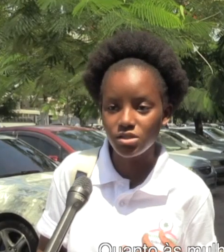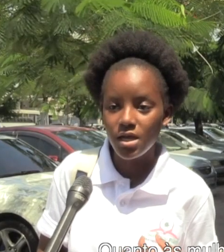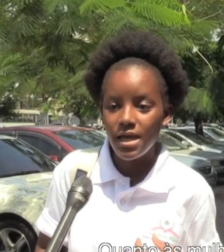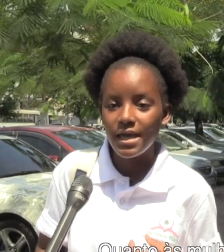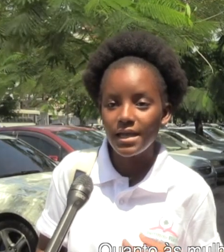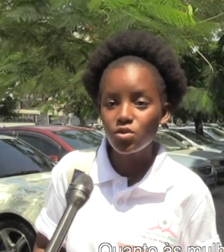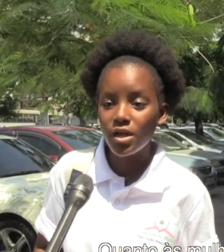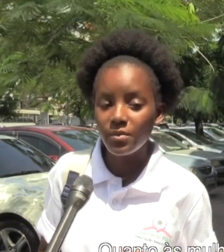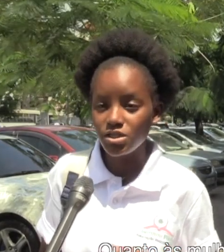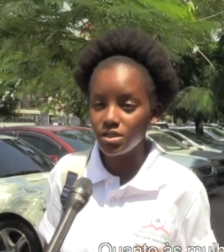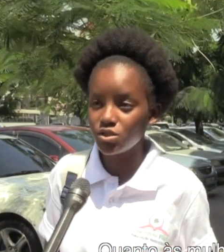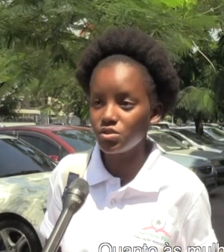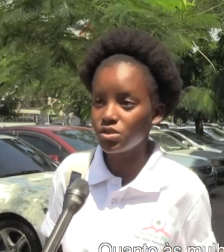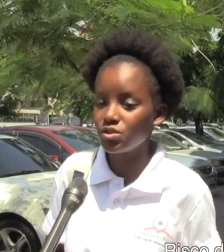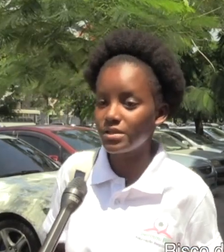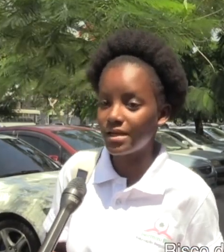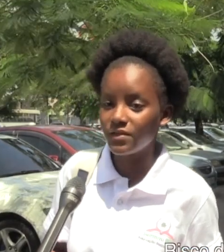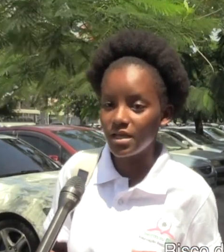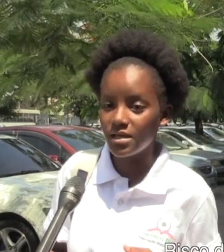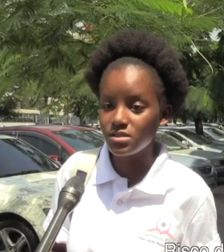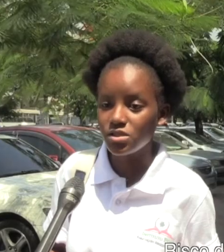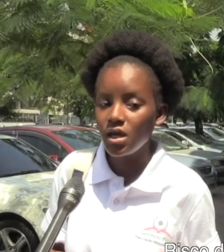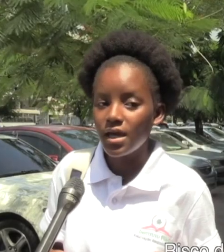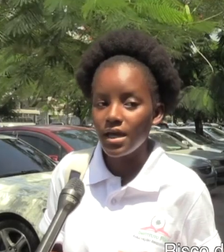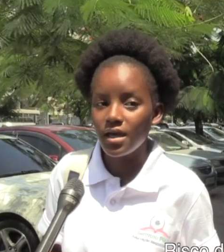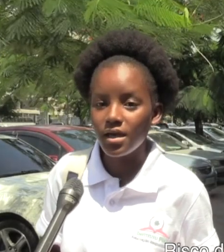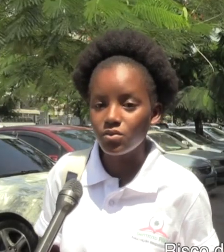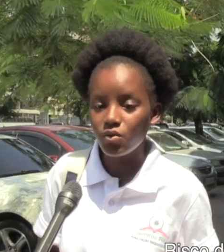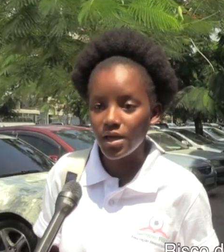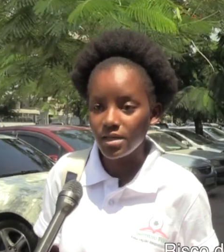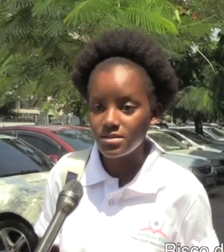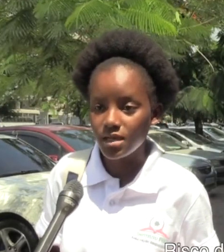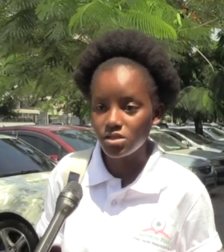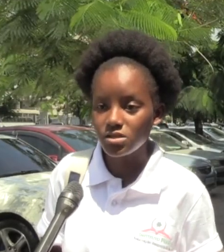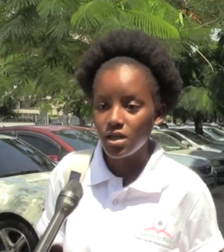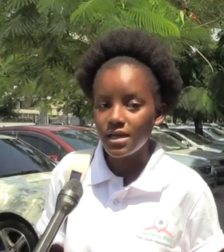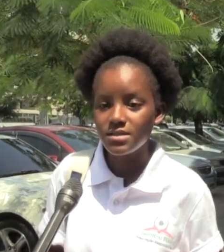mulheres, elas correm mais riscos, riscos de gravidez, doenças.